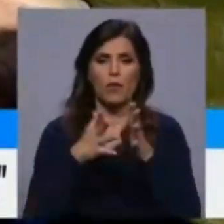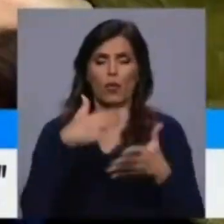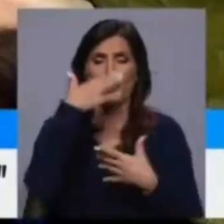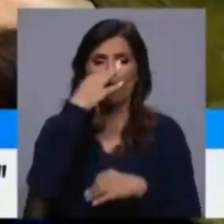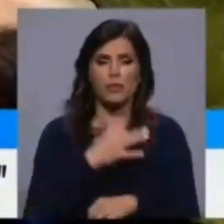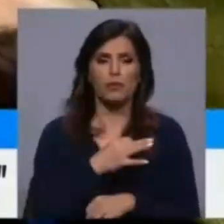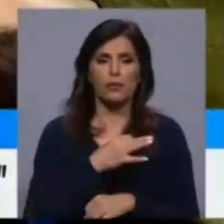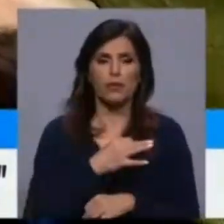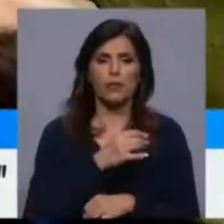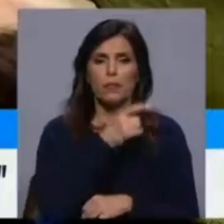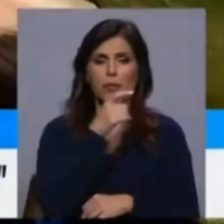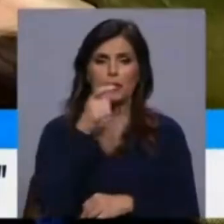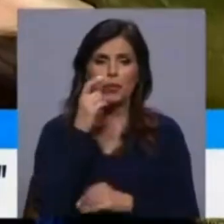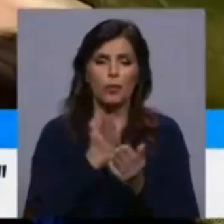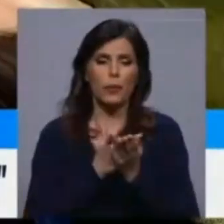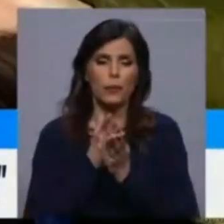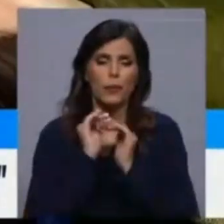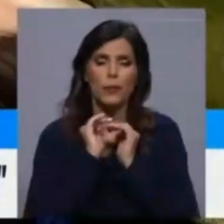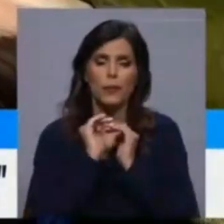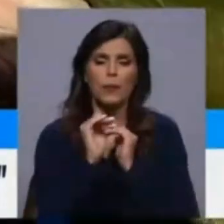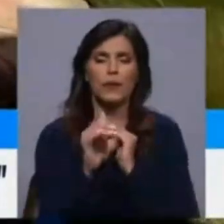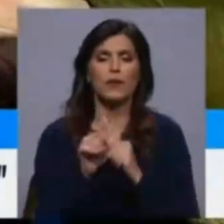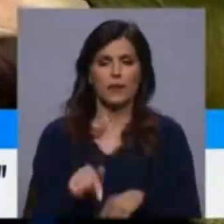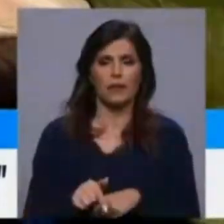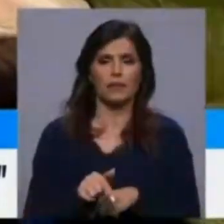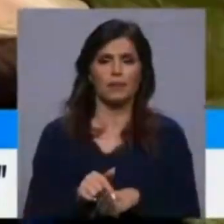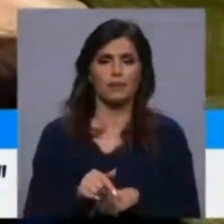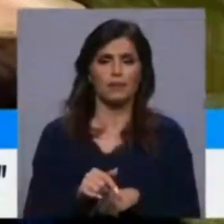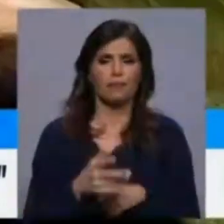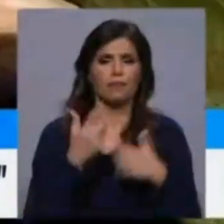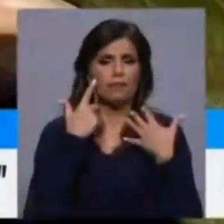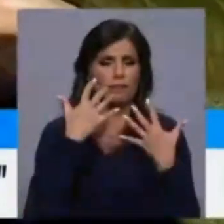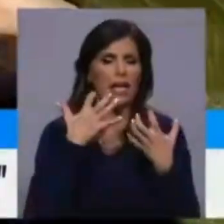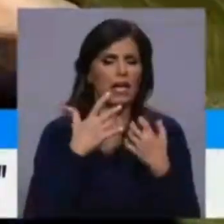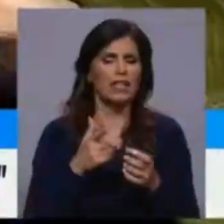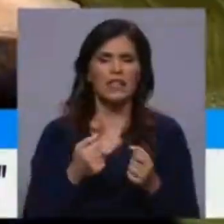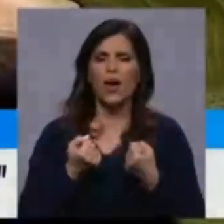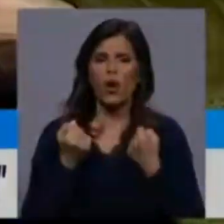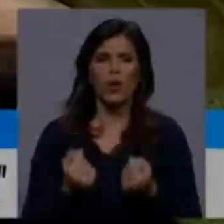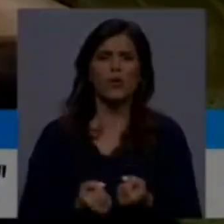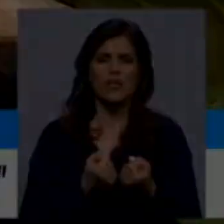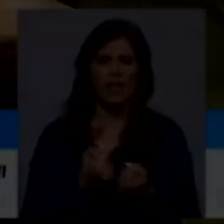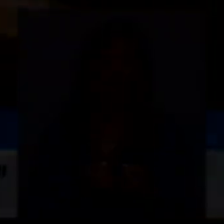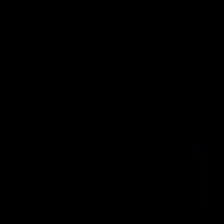absoluta prometeu estabilidade, e é brutal incapacidade política neste país.